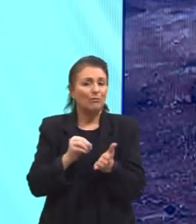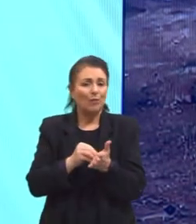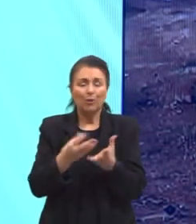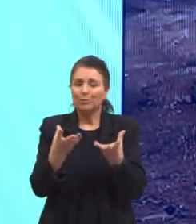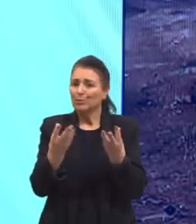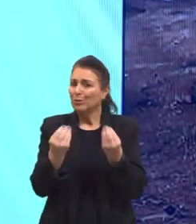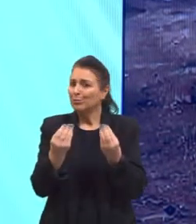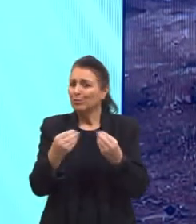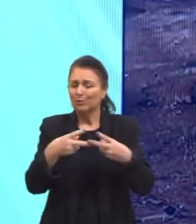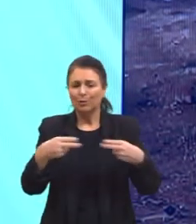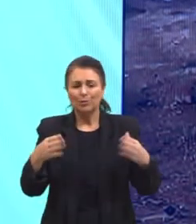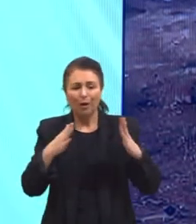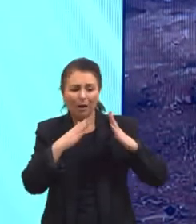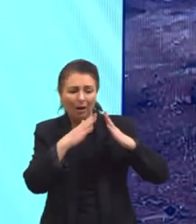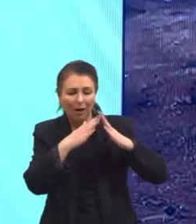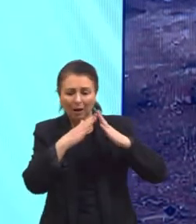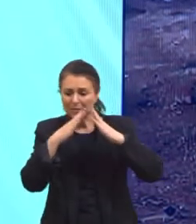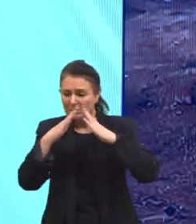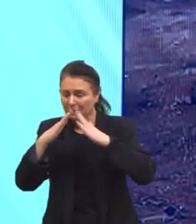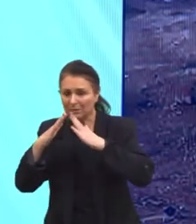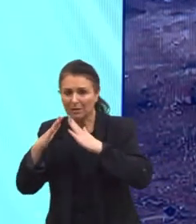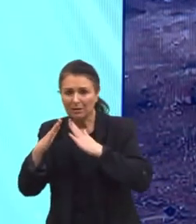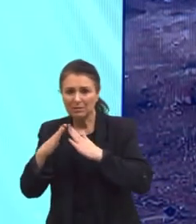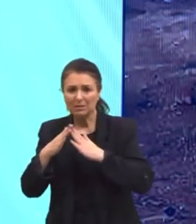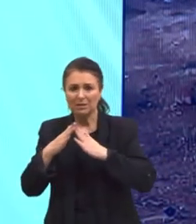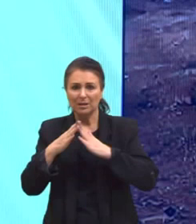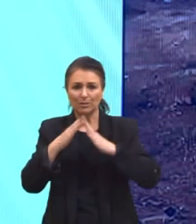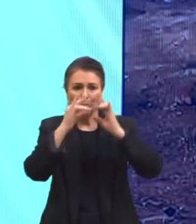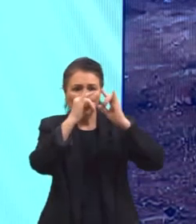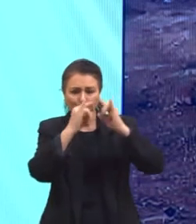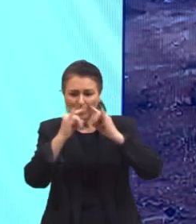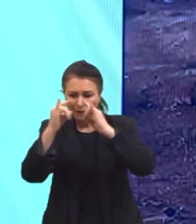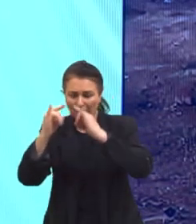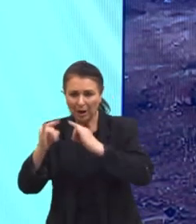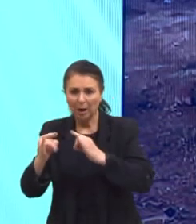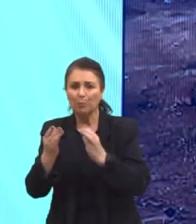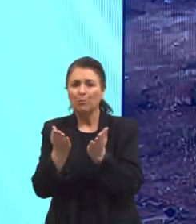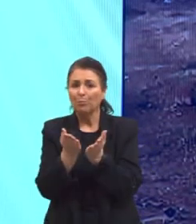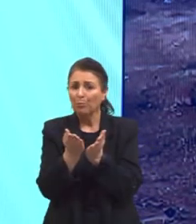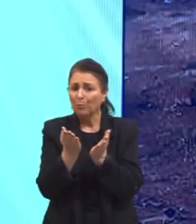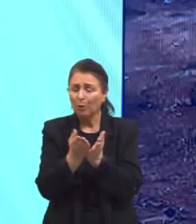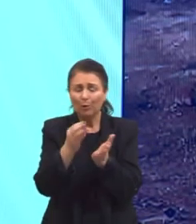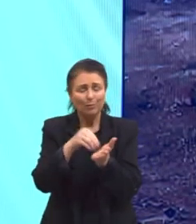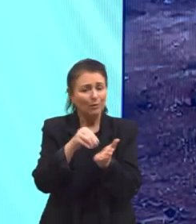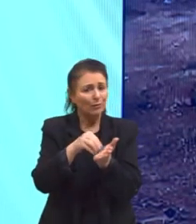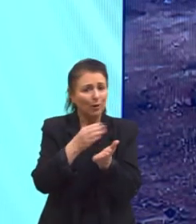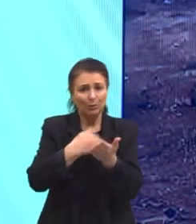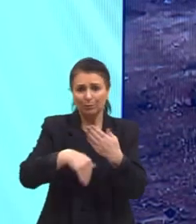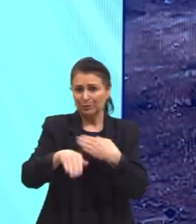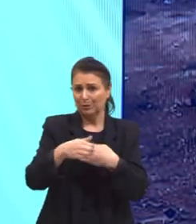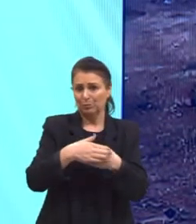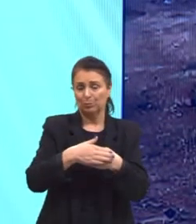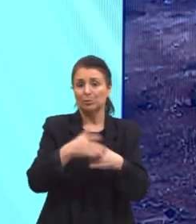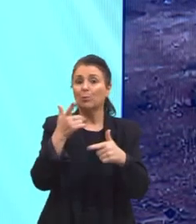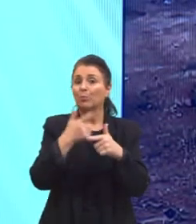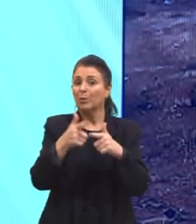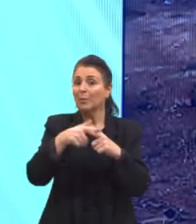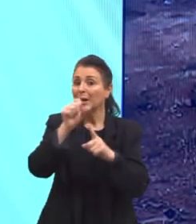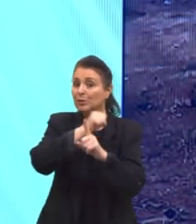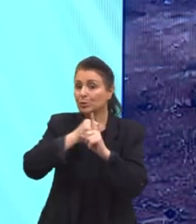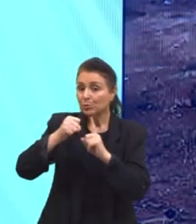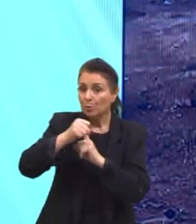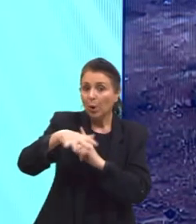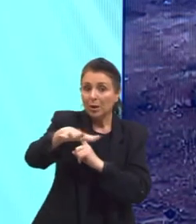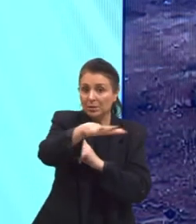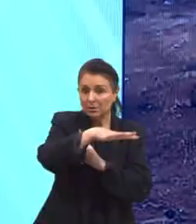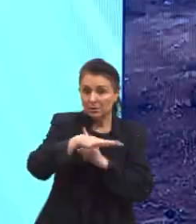né olha as casinhas a lição são barracas né não dá nem para chamar de de casa Então esse é o problema social aí que nós